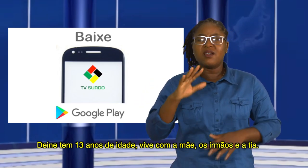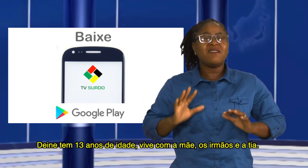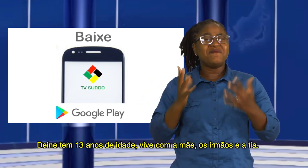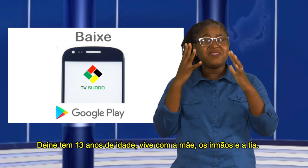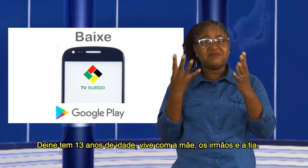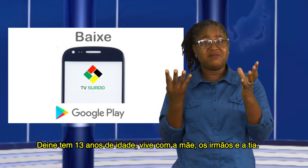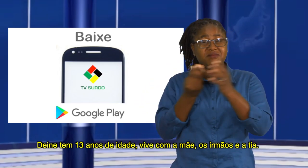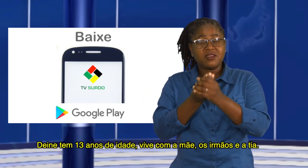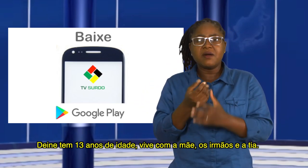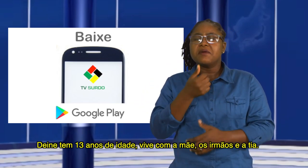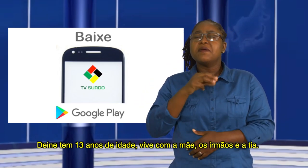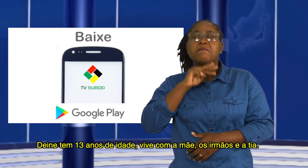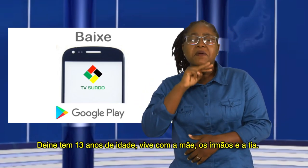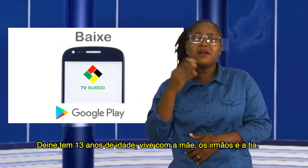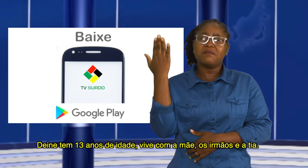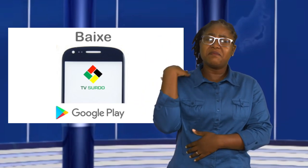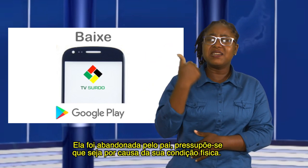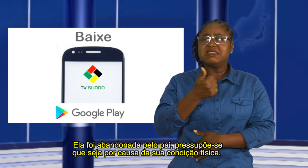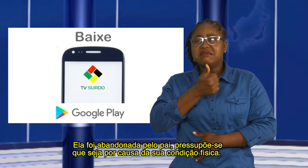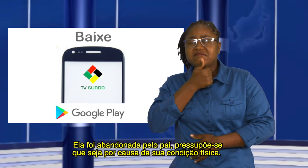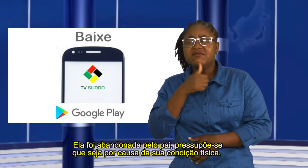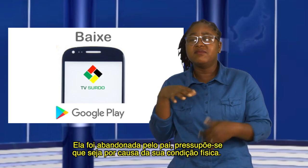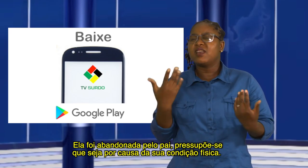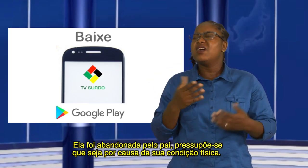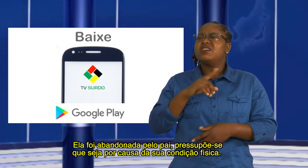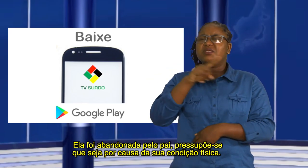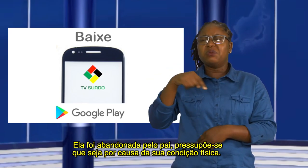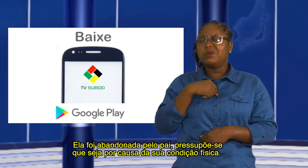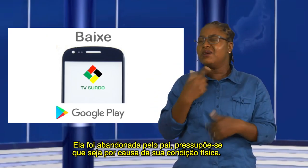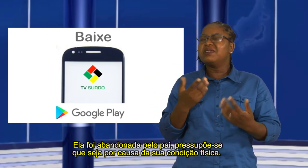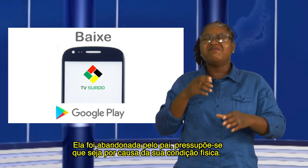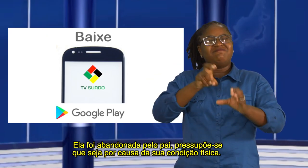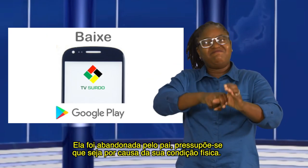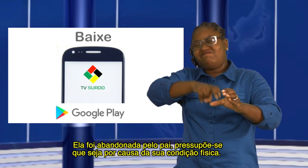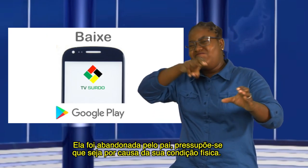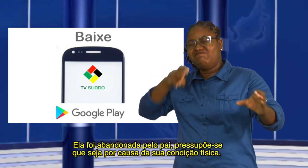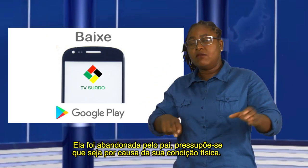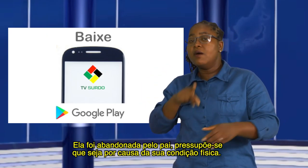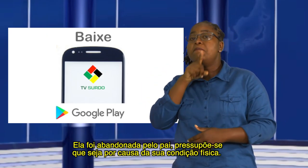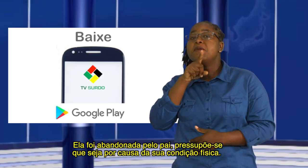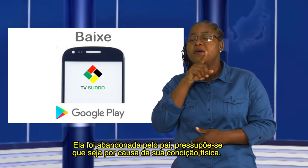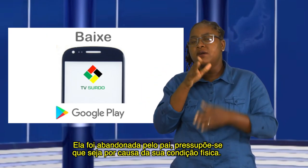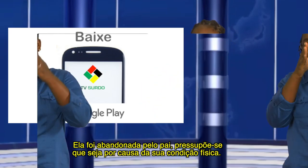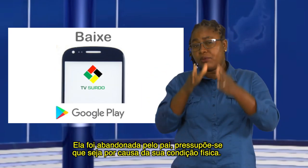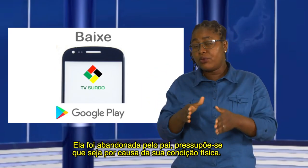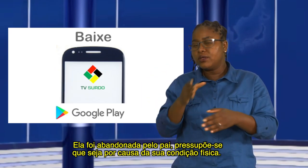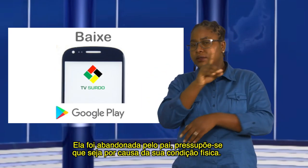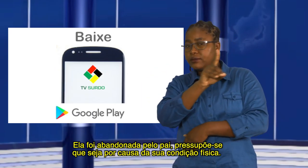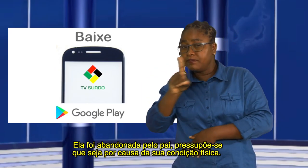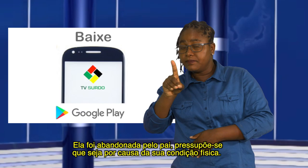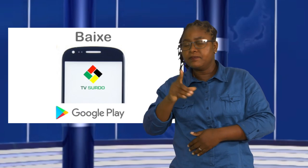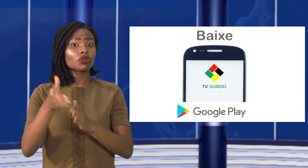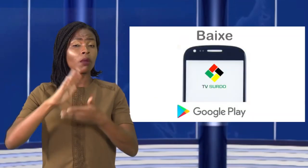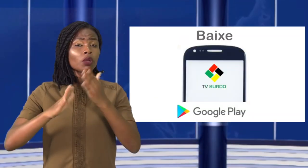os irmãos e a tia. Ela foi abandonada pelo pai. Pressupõe-se que seja por causa de sua